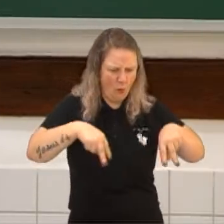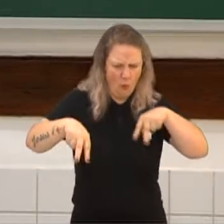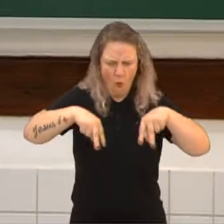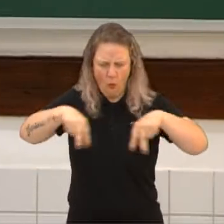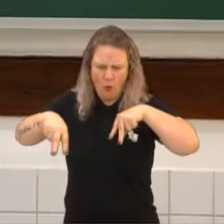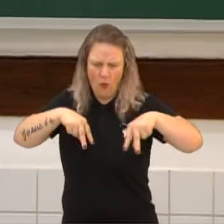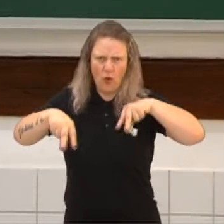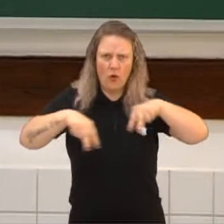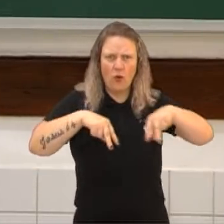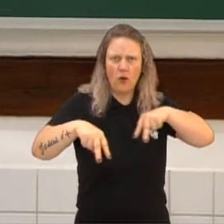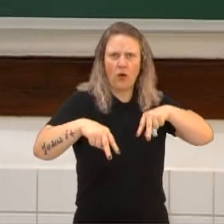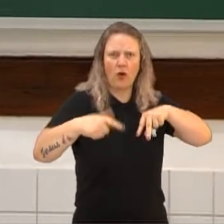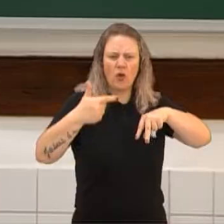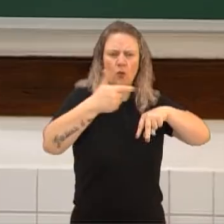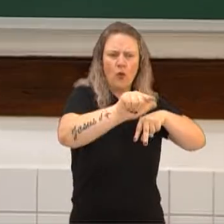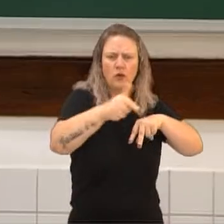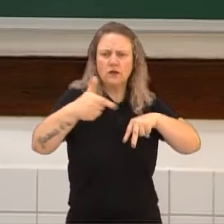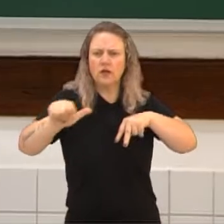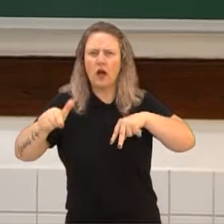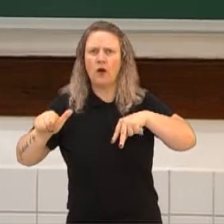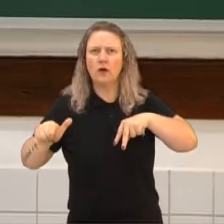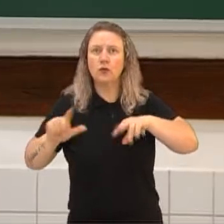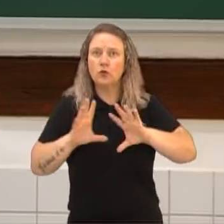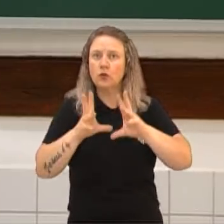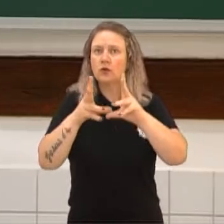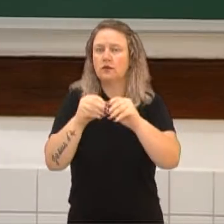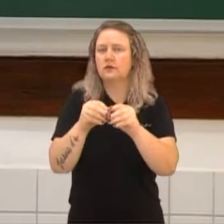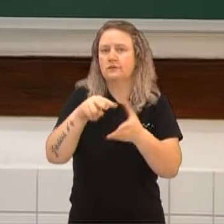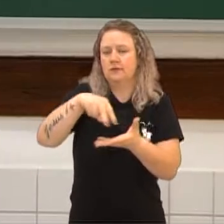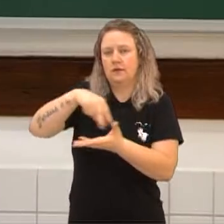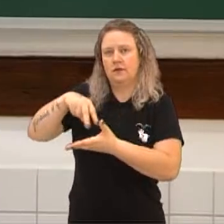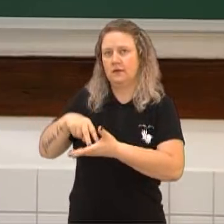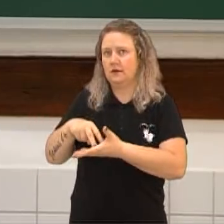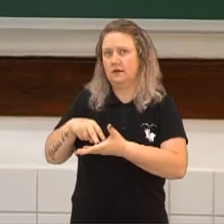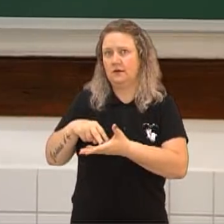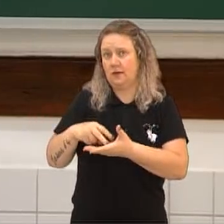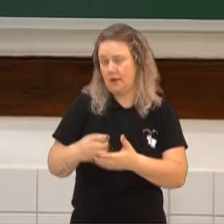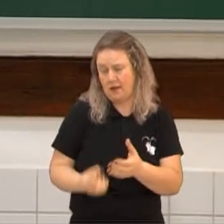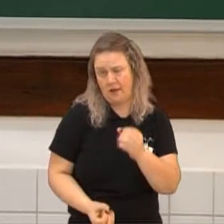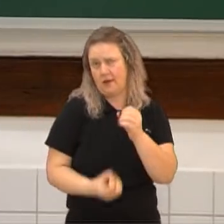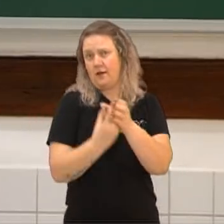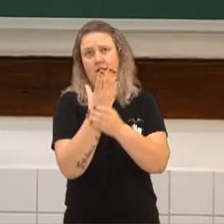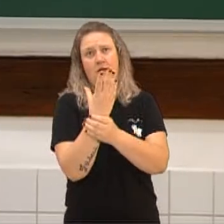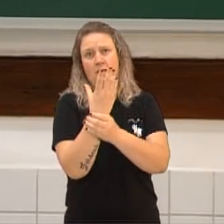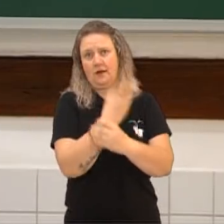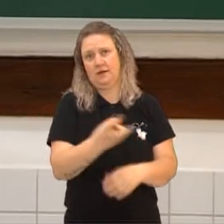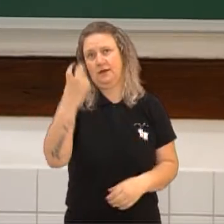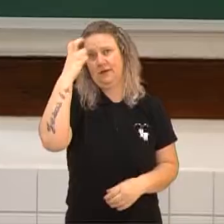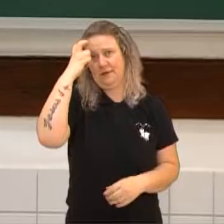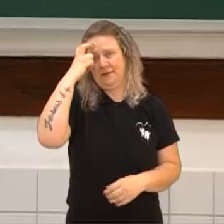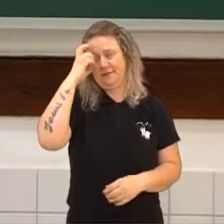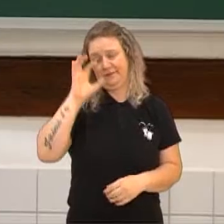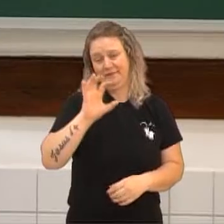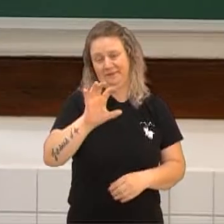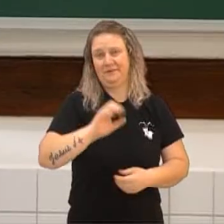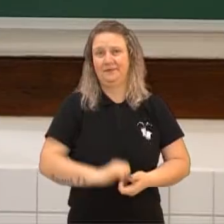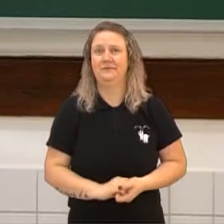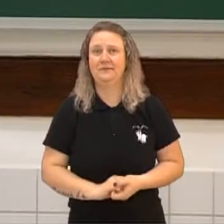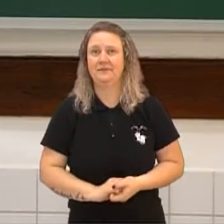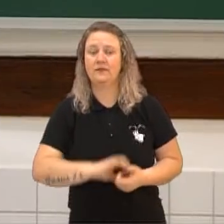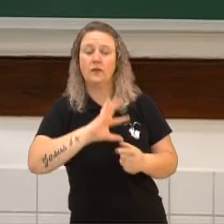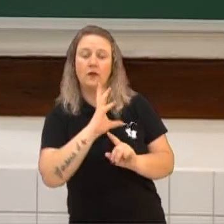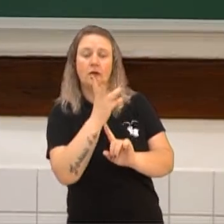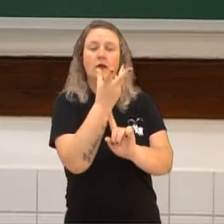e adota aquele passo também. Então, assim, é criada a cultura popular. Dentro das artes, isso é muito comum, né? Dentro